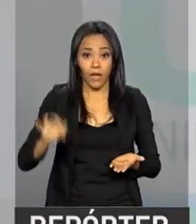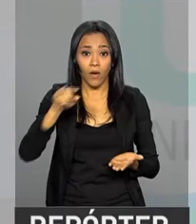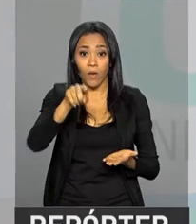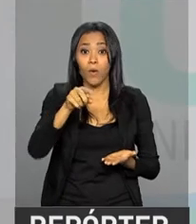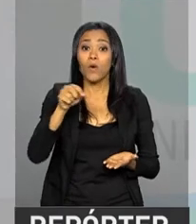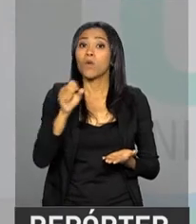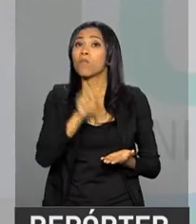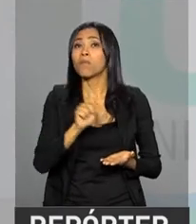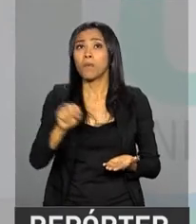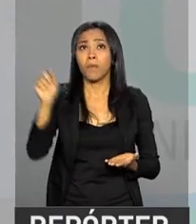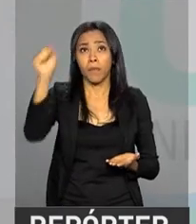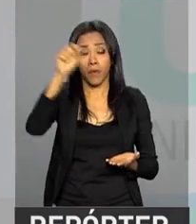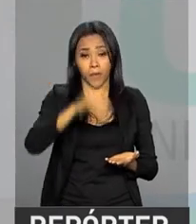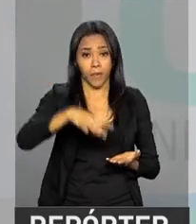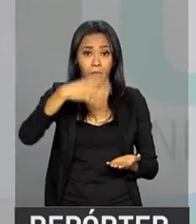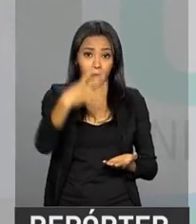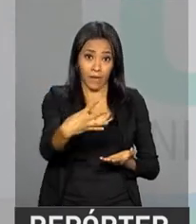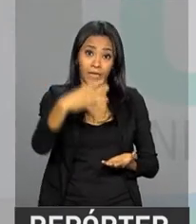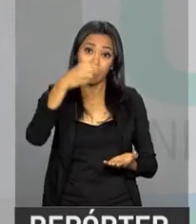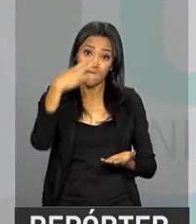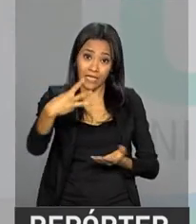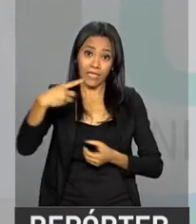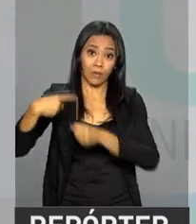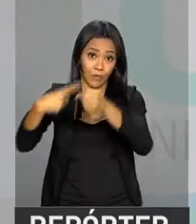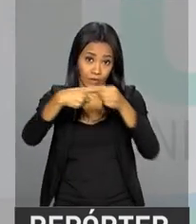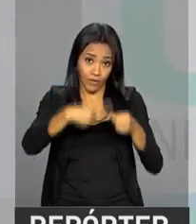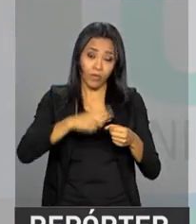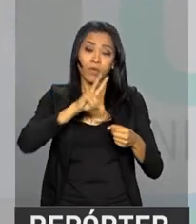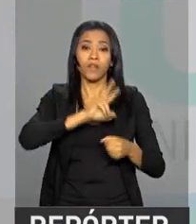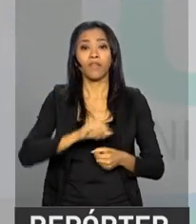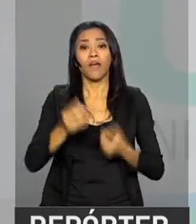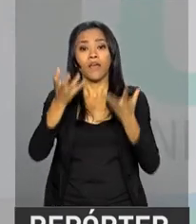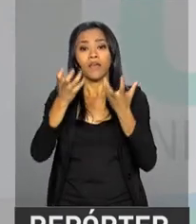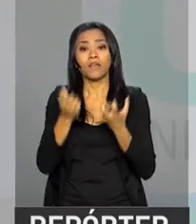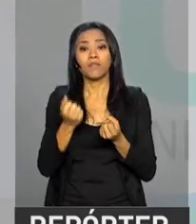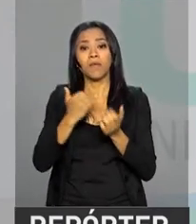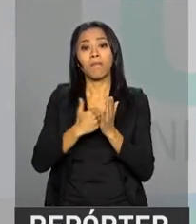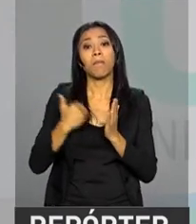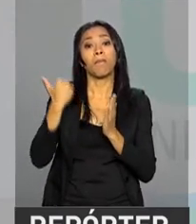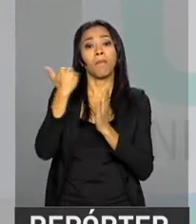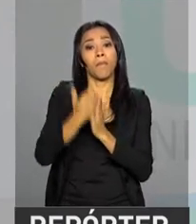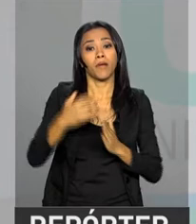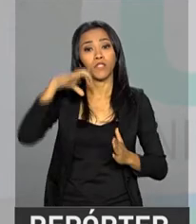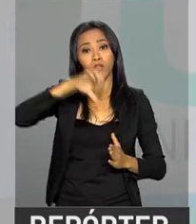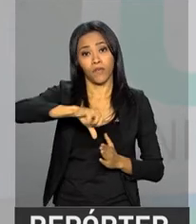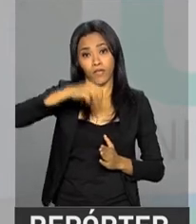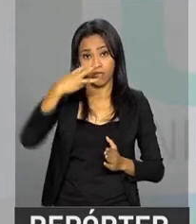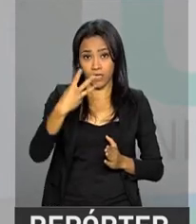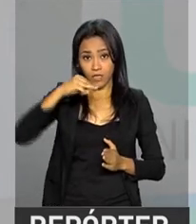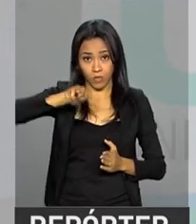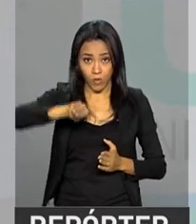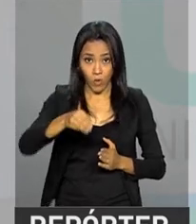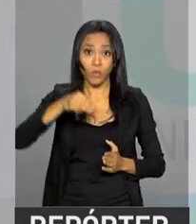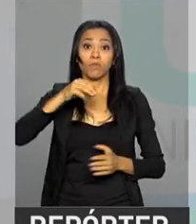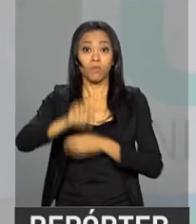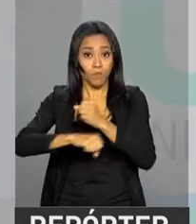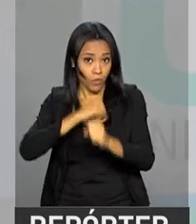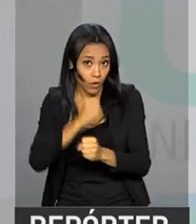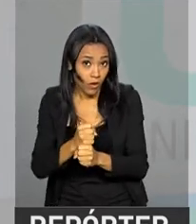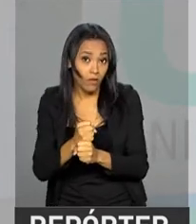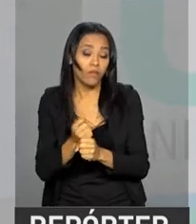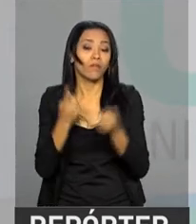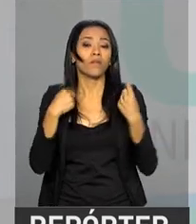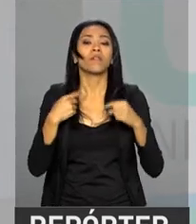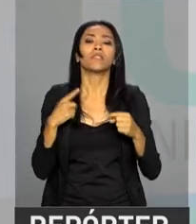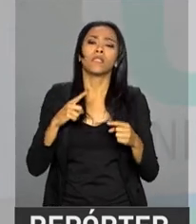43 municípios de todo o país e vão receber mais de 93 milhões de reais por ano elas se somam a